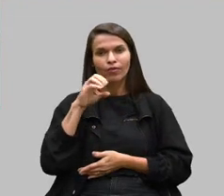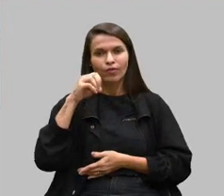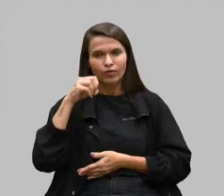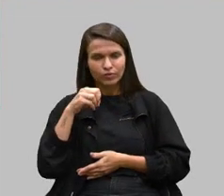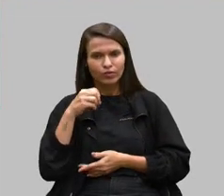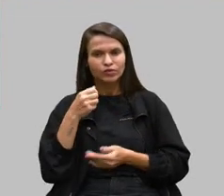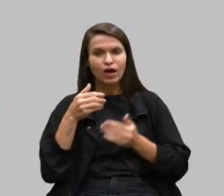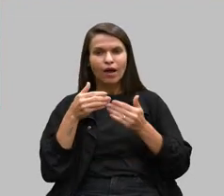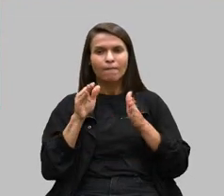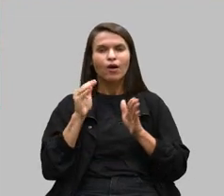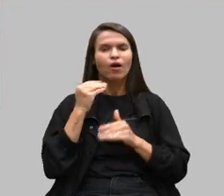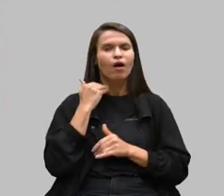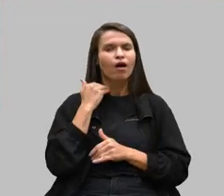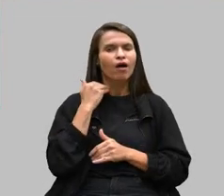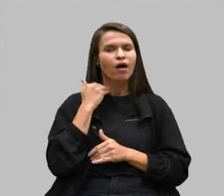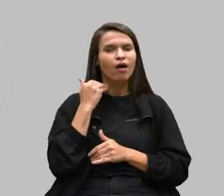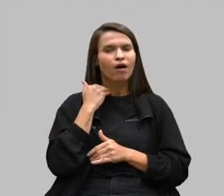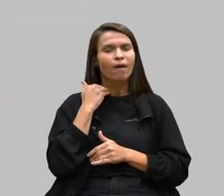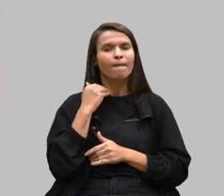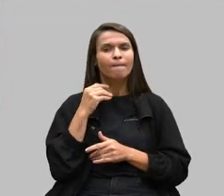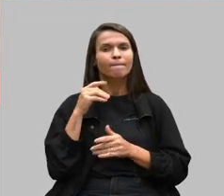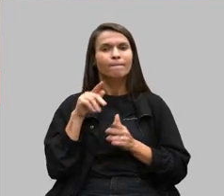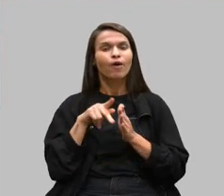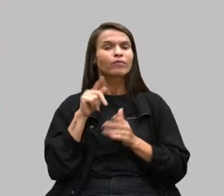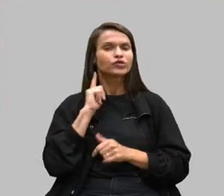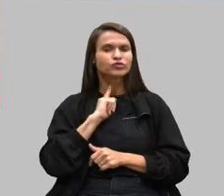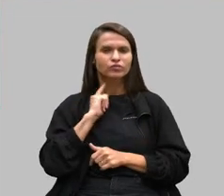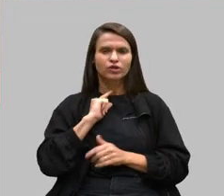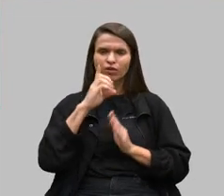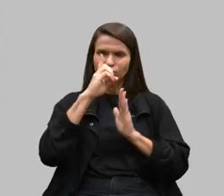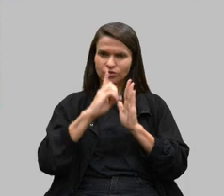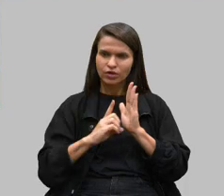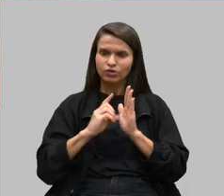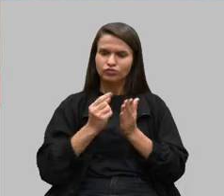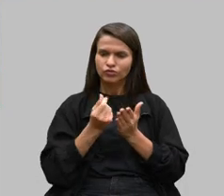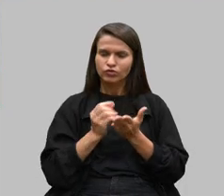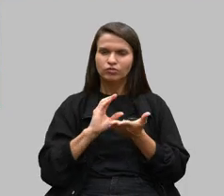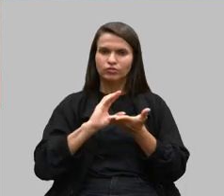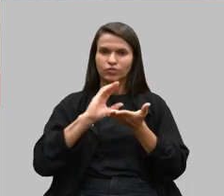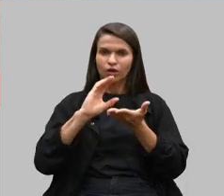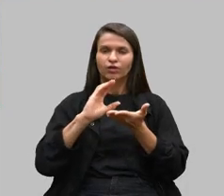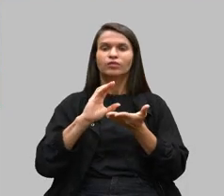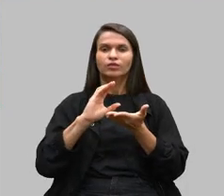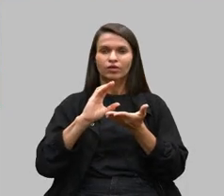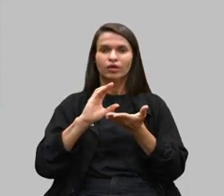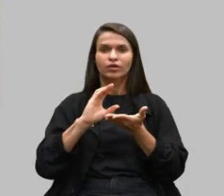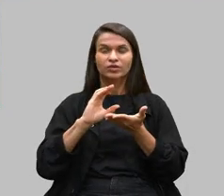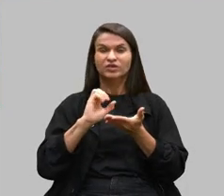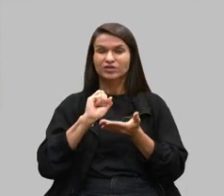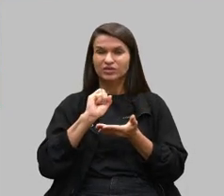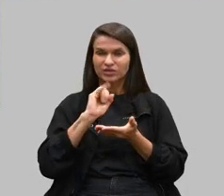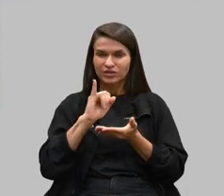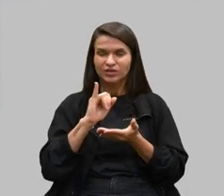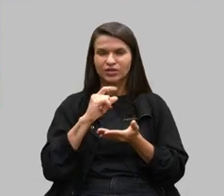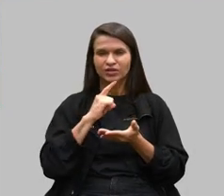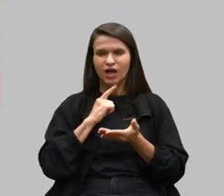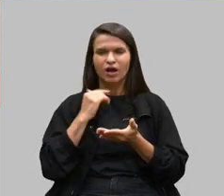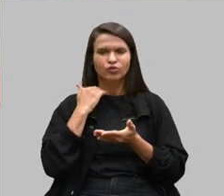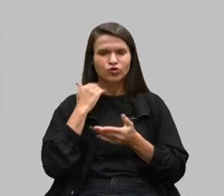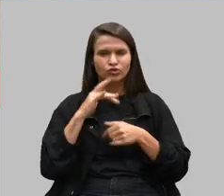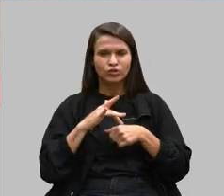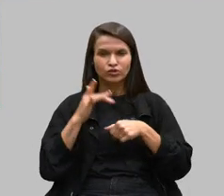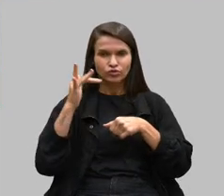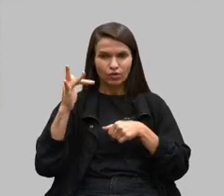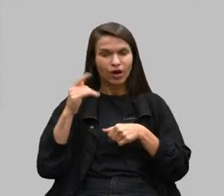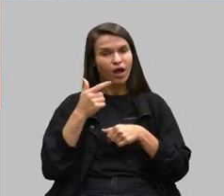Minas a conta que nós temos direito nela Coloca esse dinheiro lá da concessão porque se cair no caixa no tesouro aí